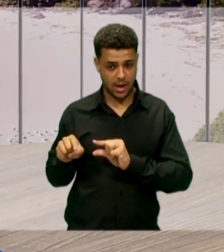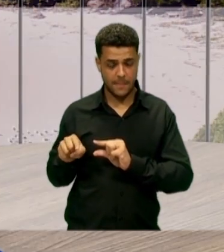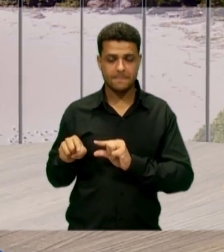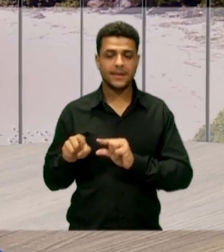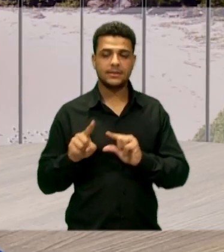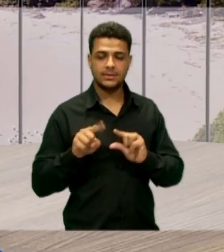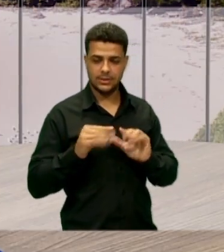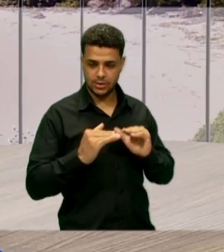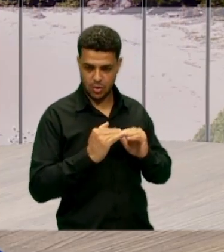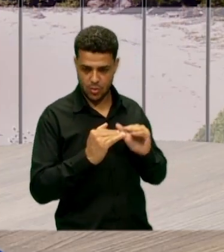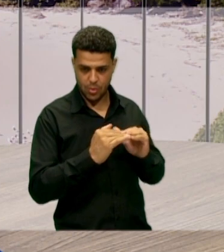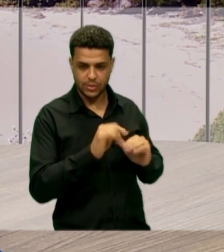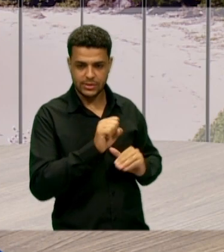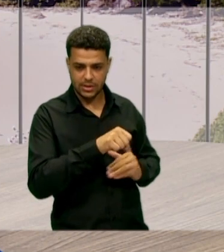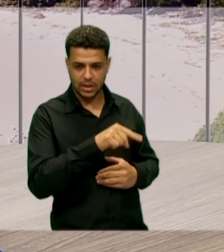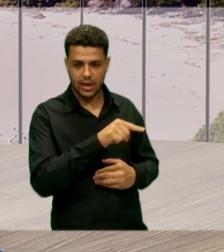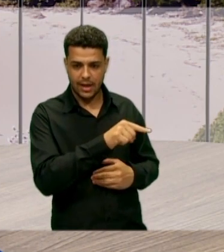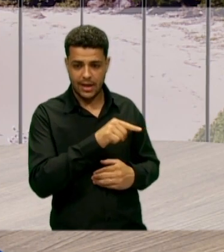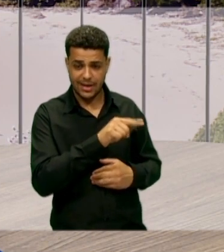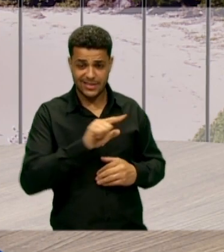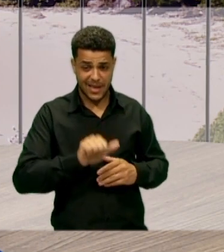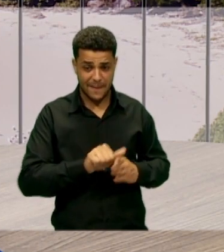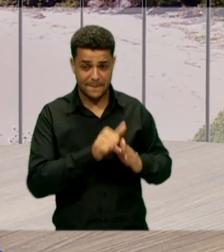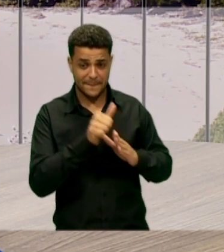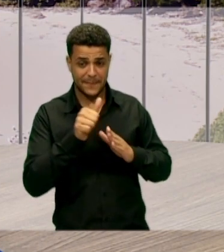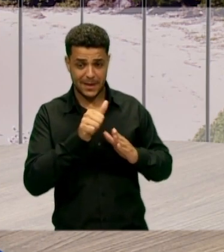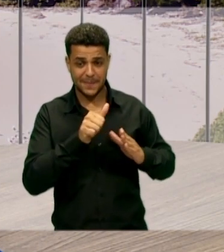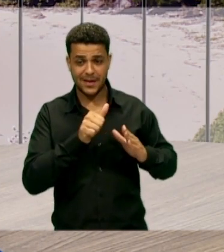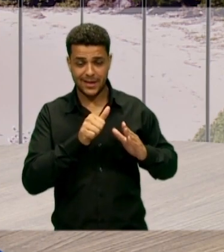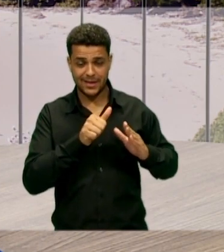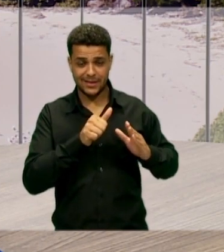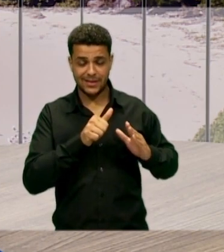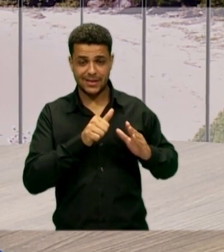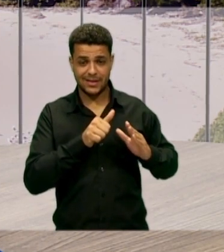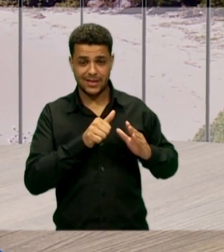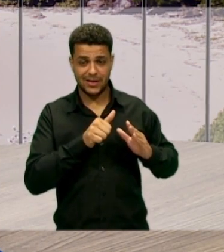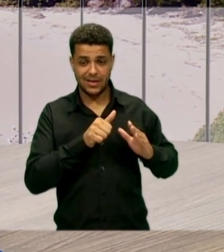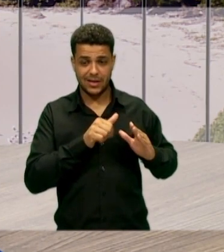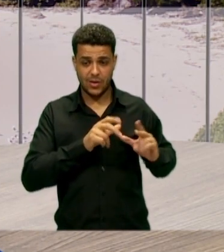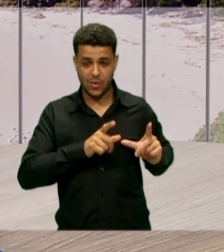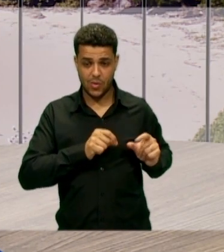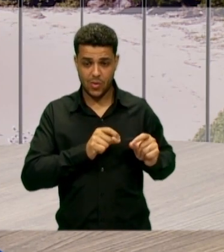Isso. Essa foi a primeira cirurgia oncológica na mastologia. Foi uma cirurgia que foi